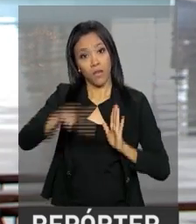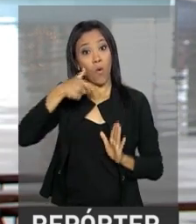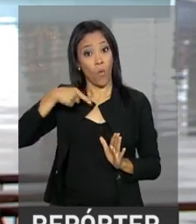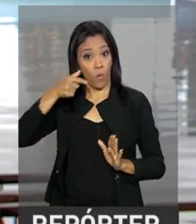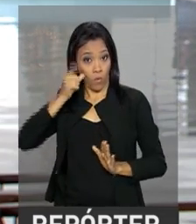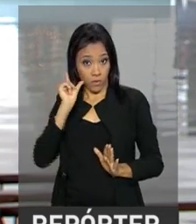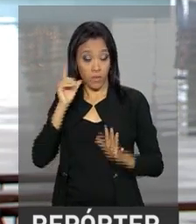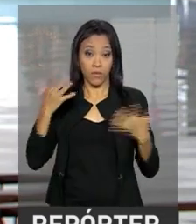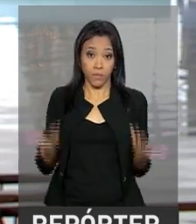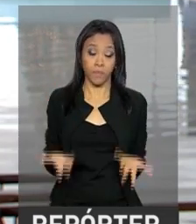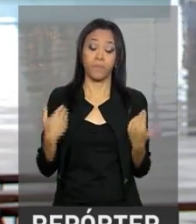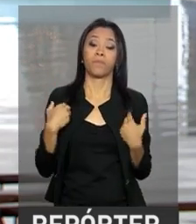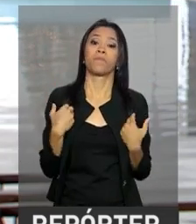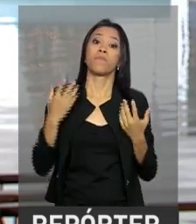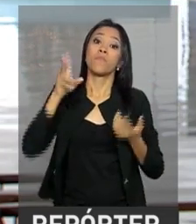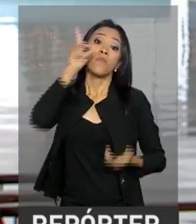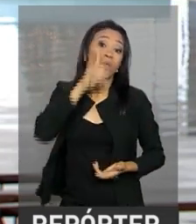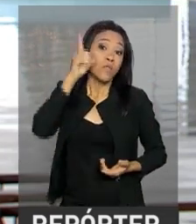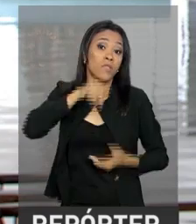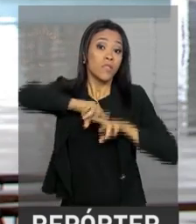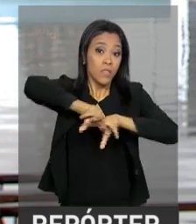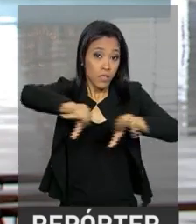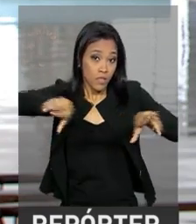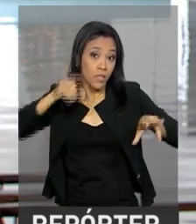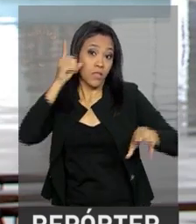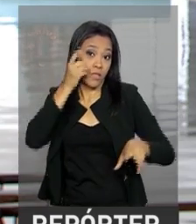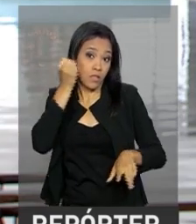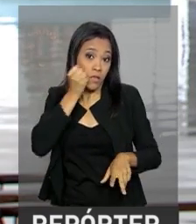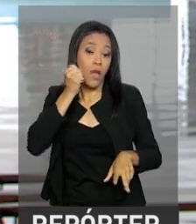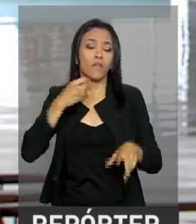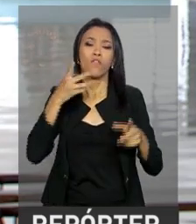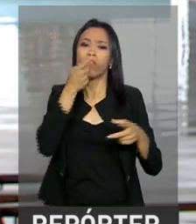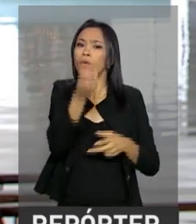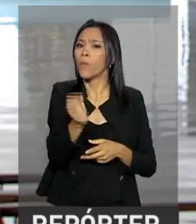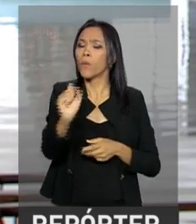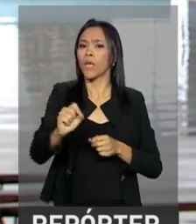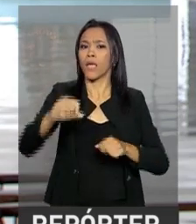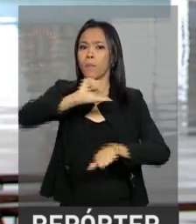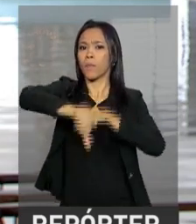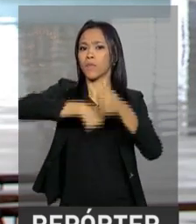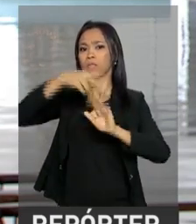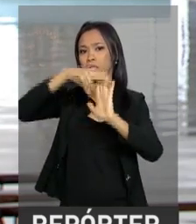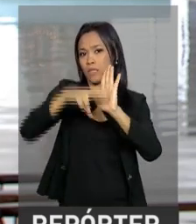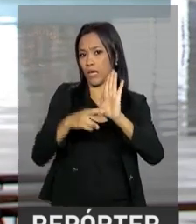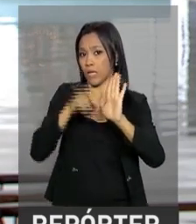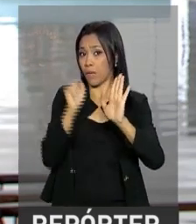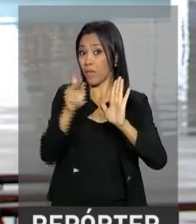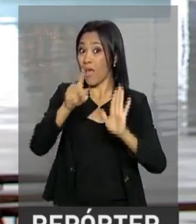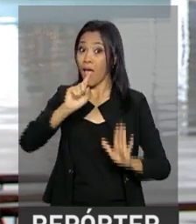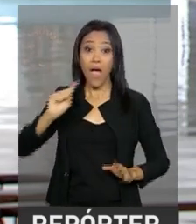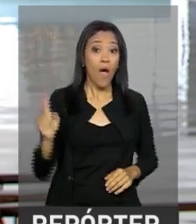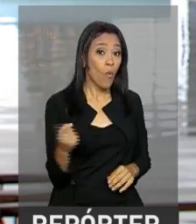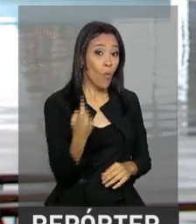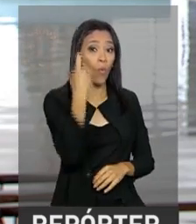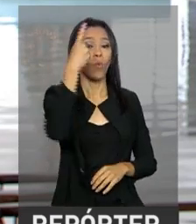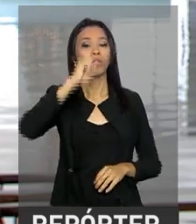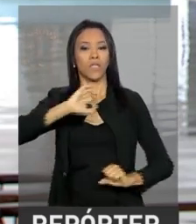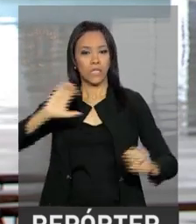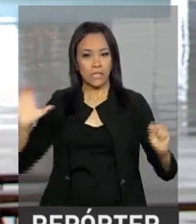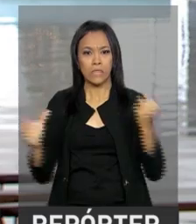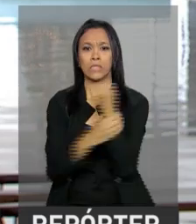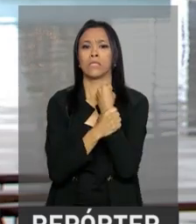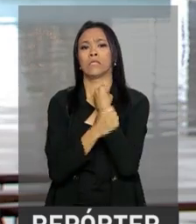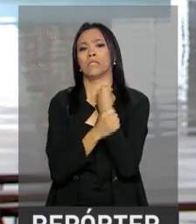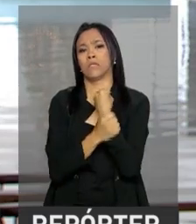ontem aos parlamentares o presidente temer disse que a reforma da Previdência Social é a única garantia pro sistema